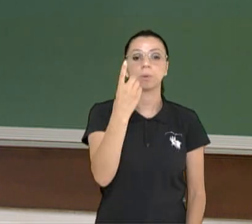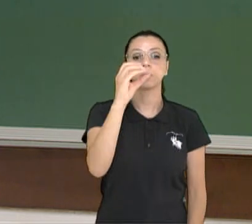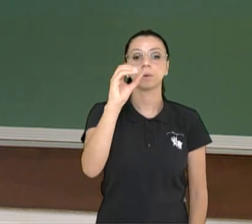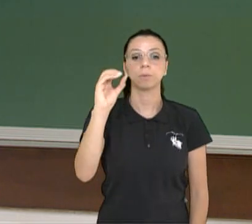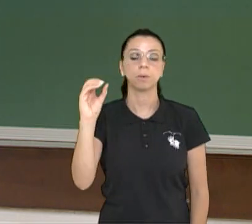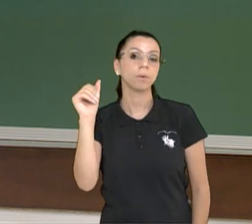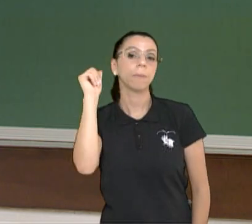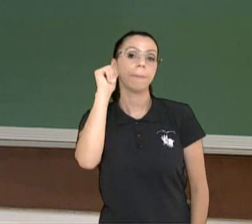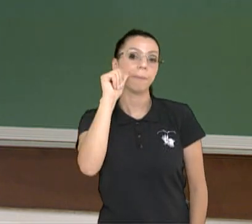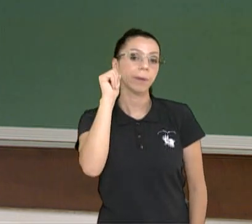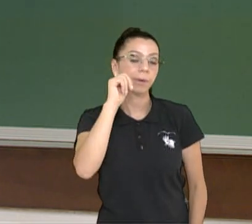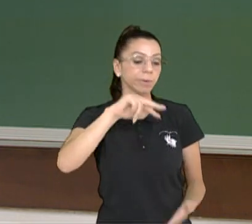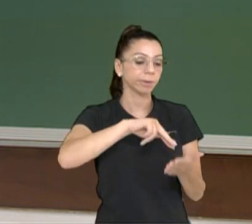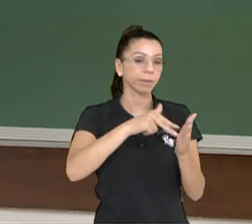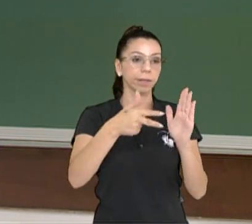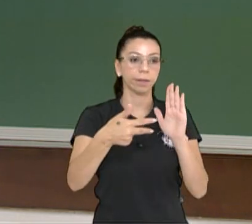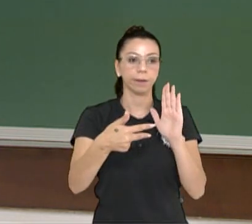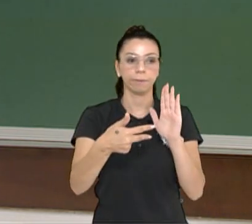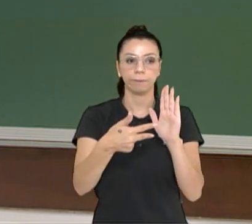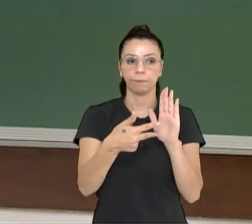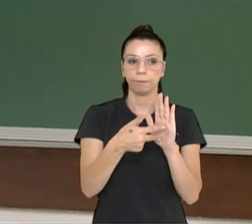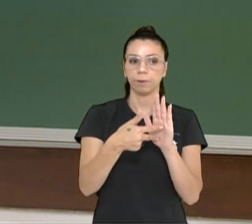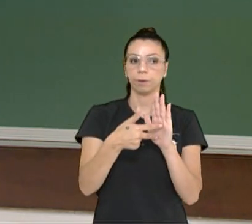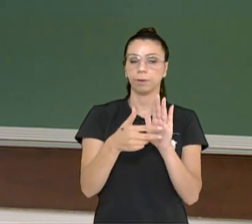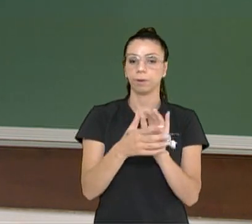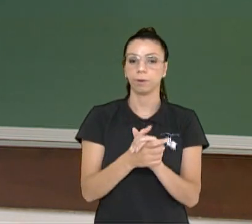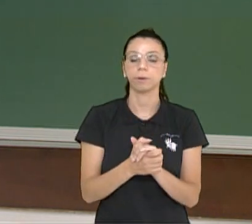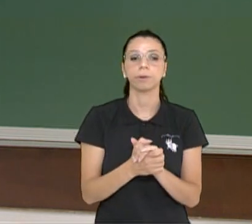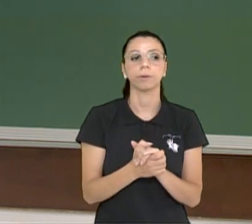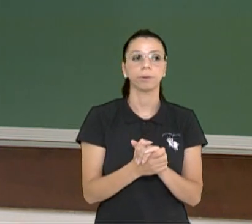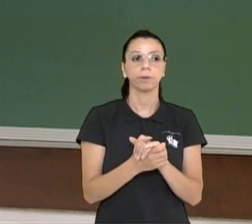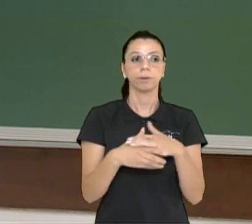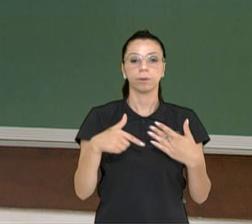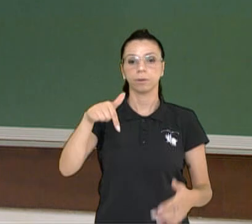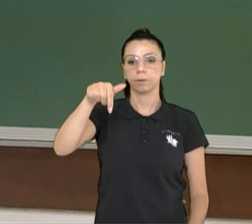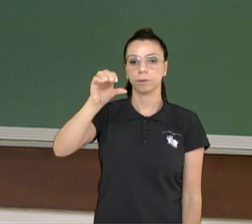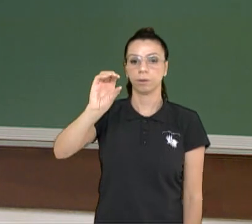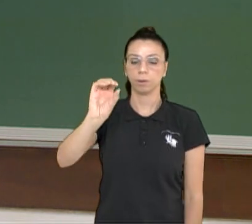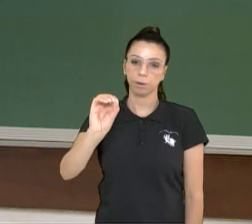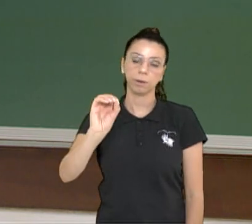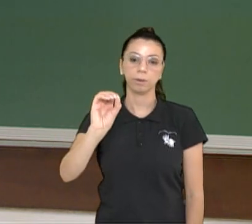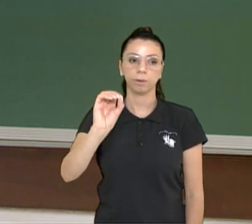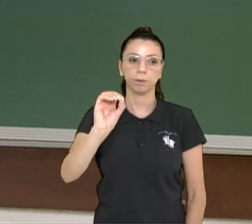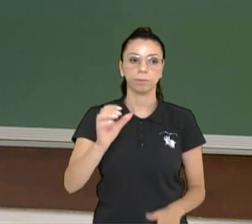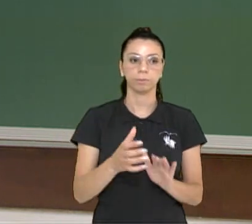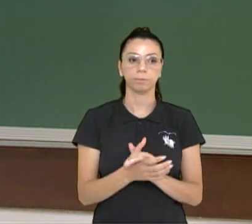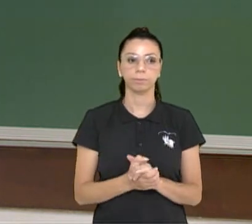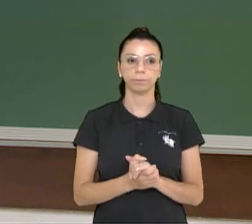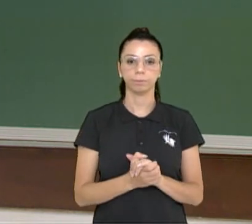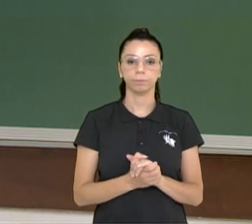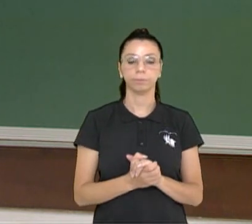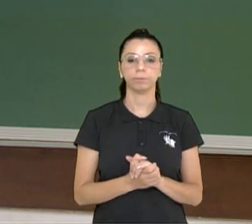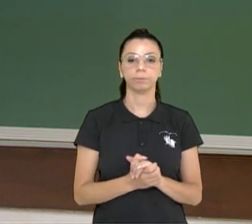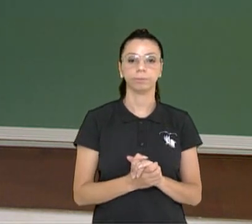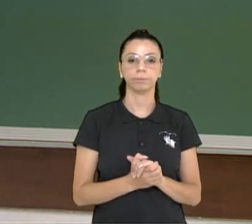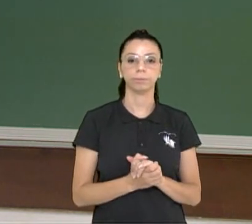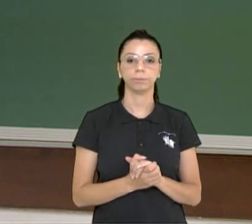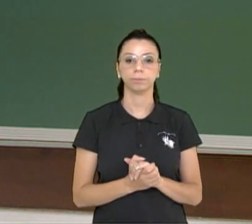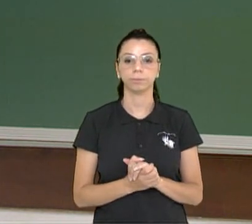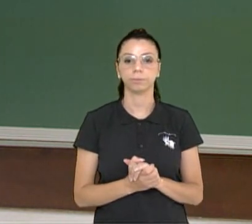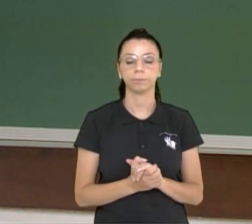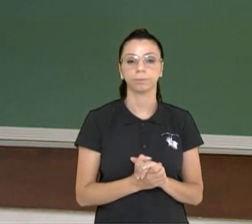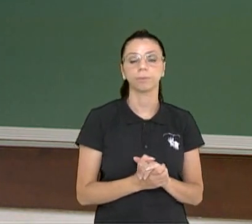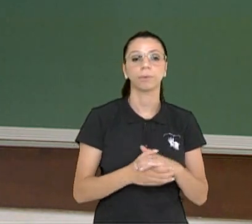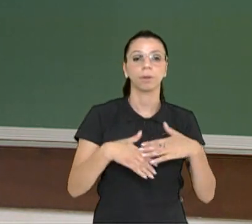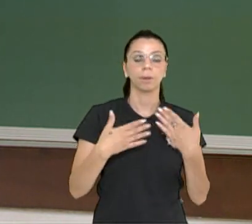a 70 alunos. Alunos. Isso quer dizer que 70 mais 50, 120, que é a minha amostra total. Então, aqui,